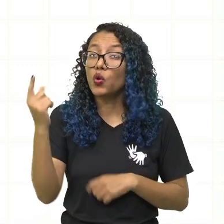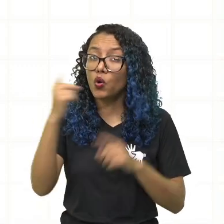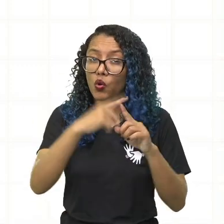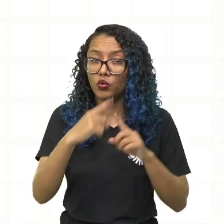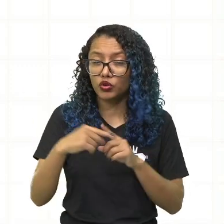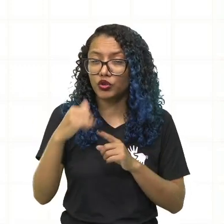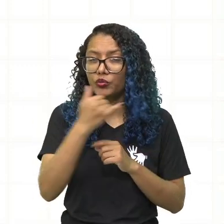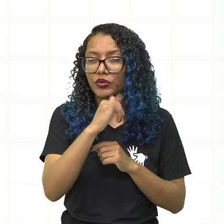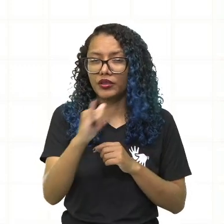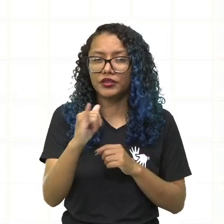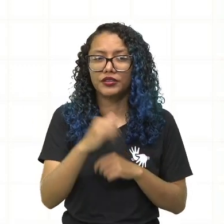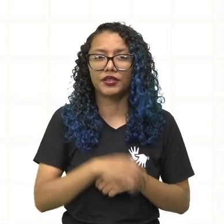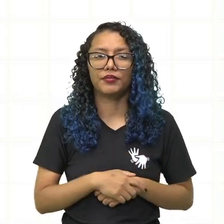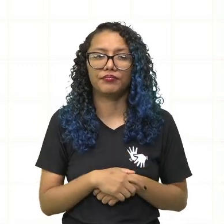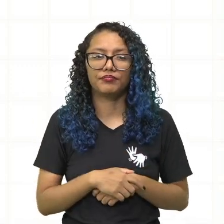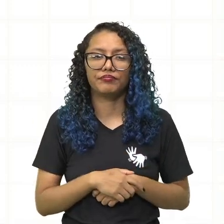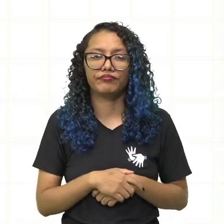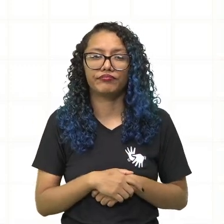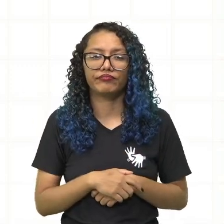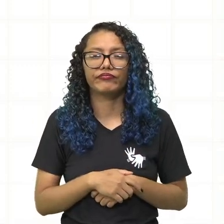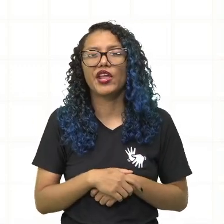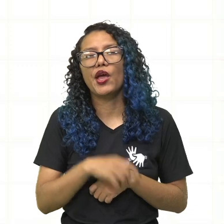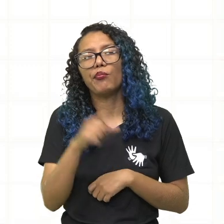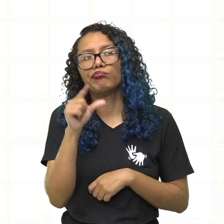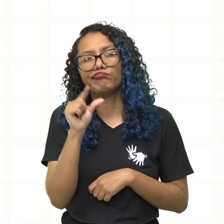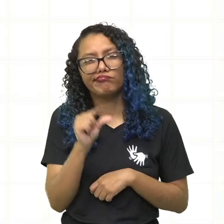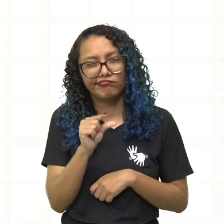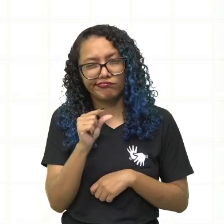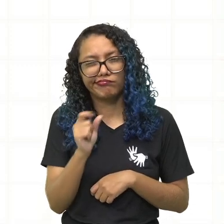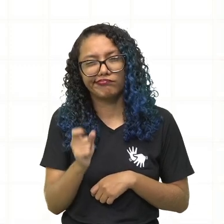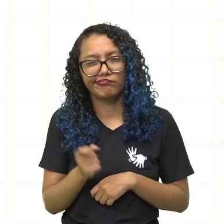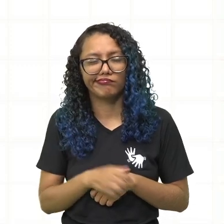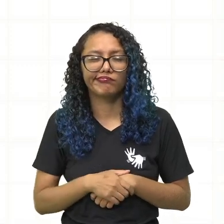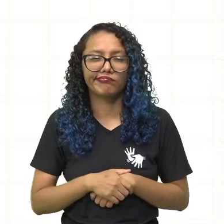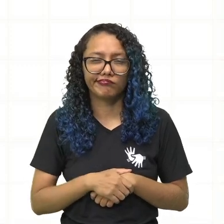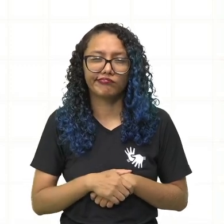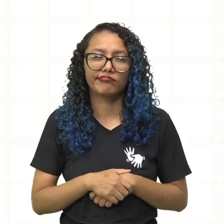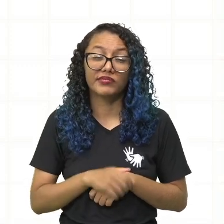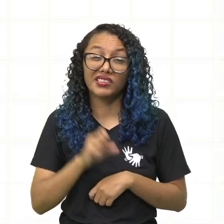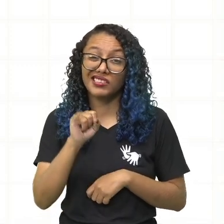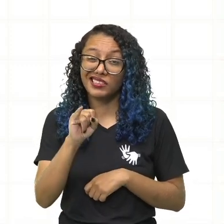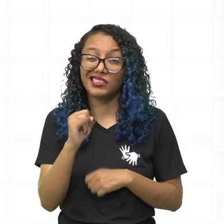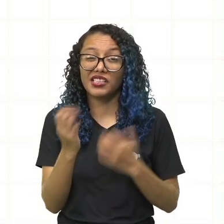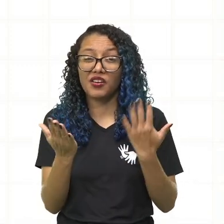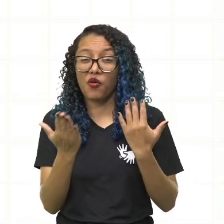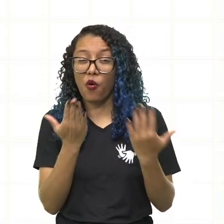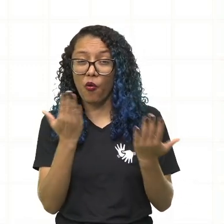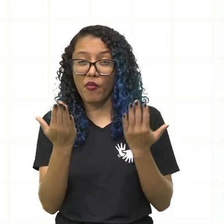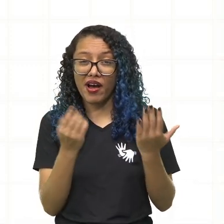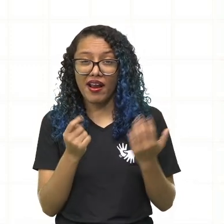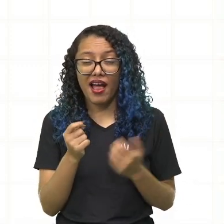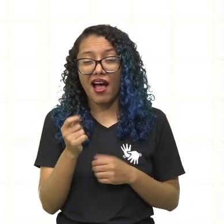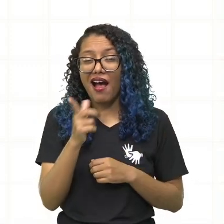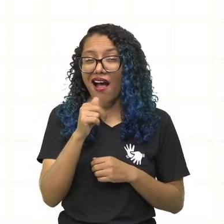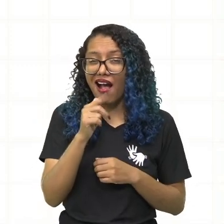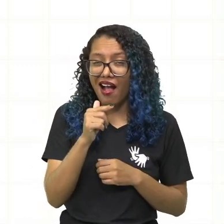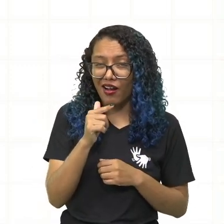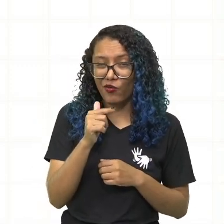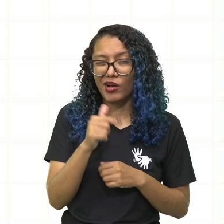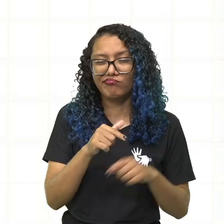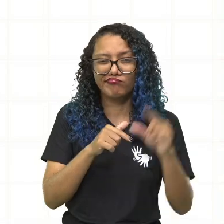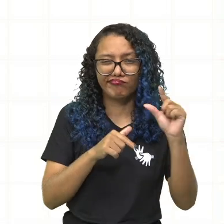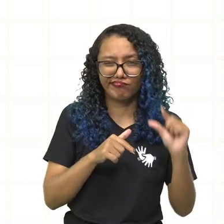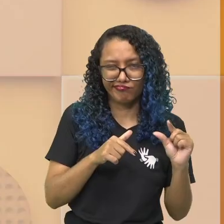energia, elas são em muito menor quantidade em relação à produção de energia a partir das águas aqui